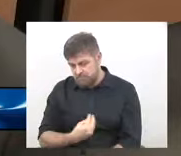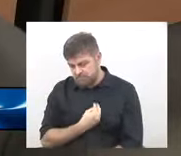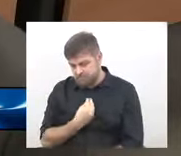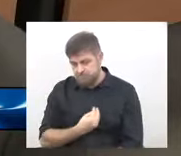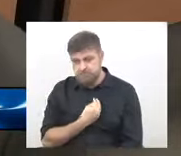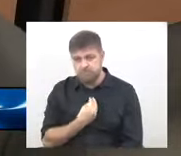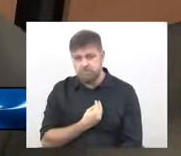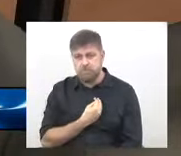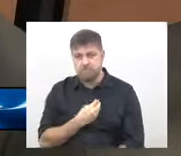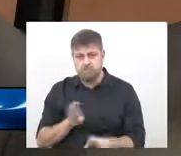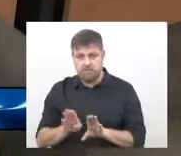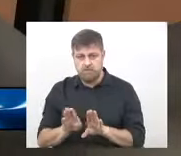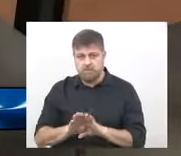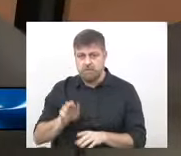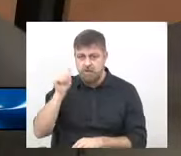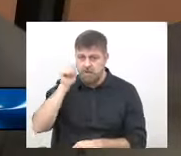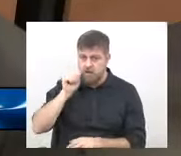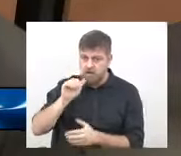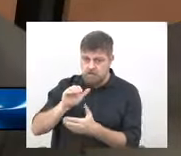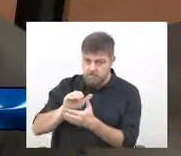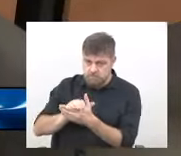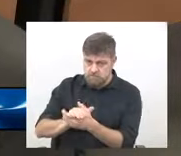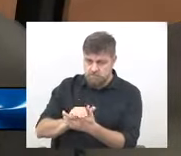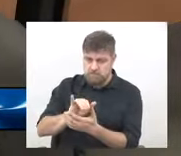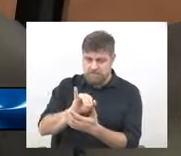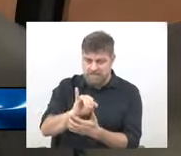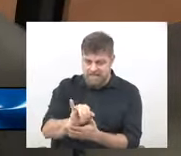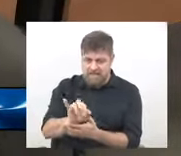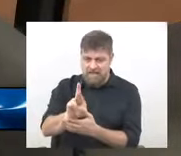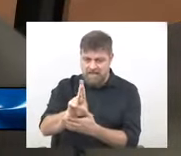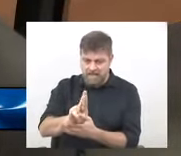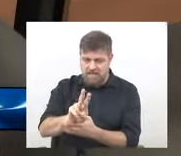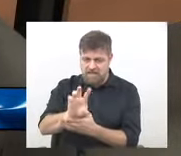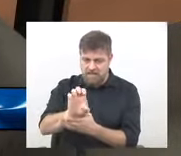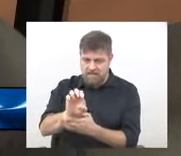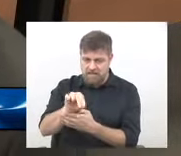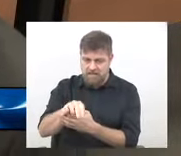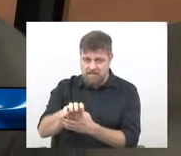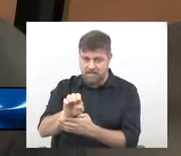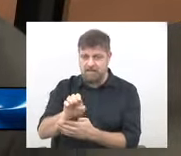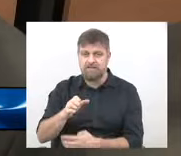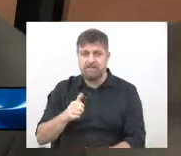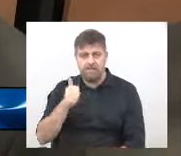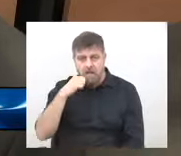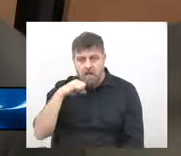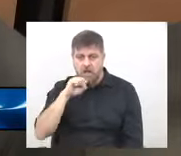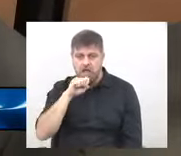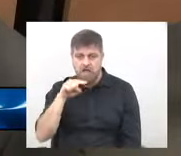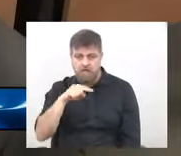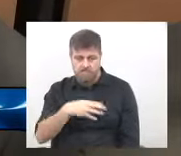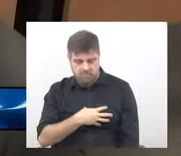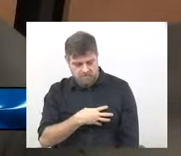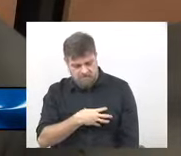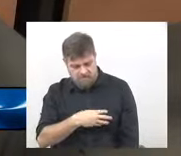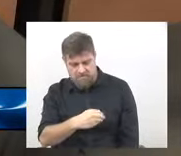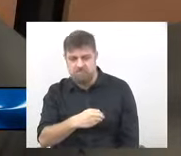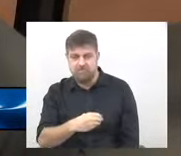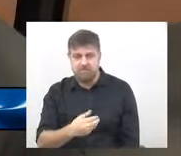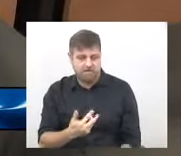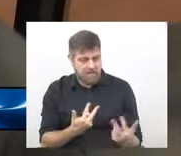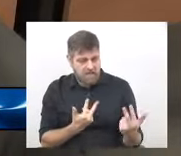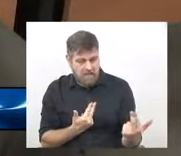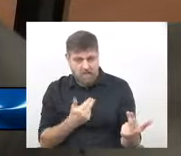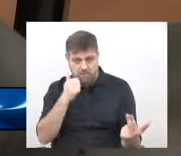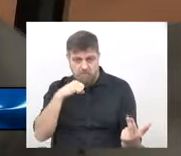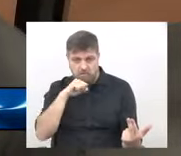presentes, em nome da senhora Irene Bonfá, que é mãe do Bonfá, e que eu a considero também a nossa